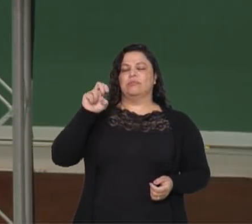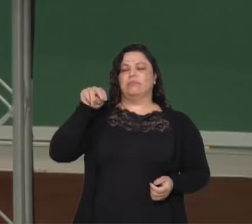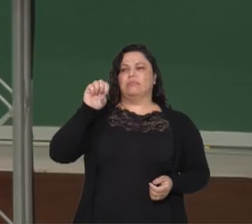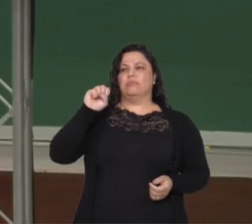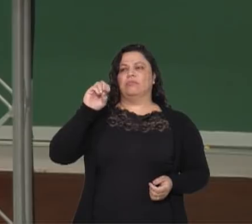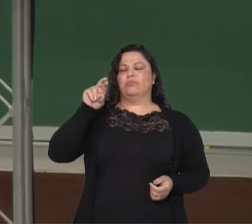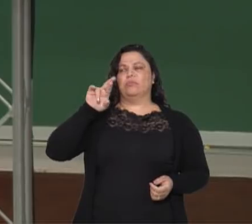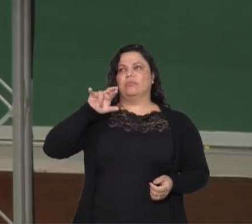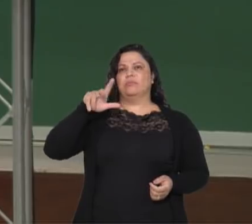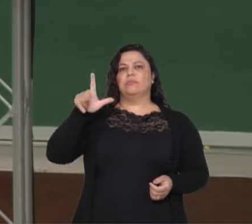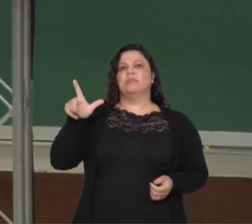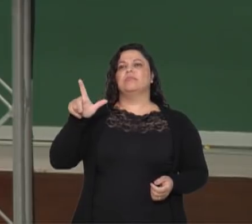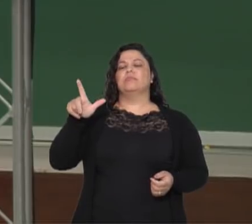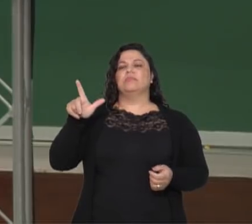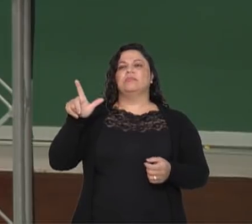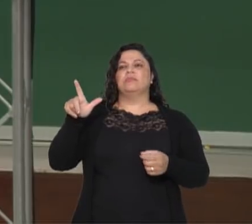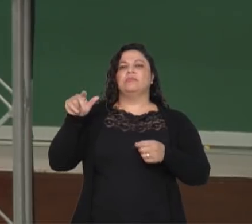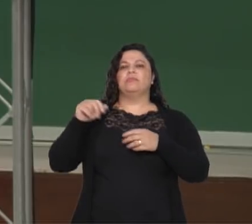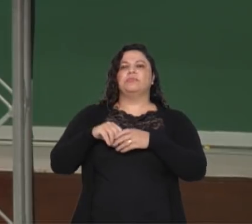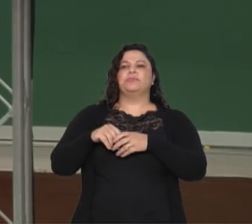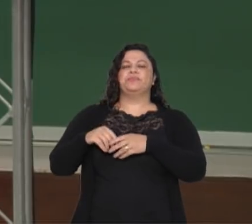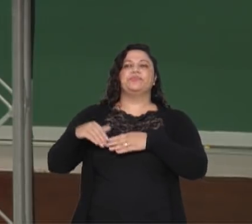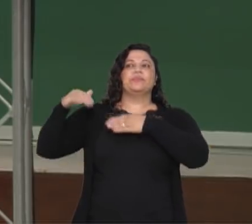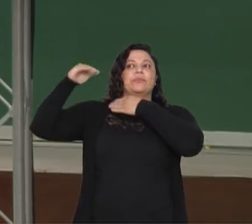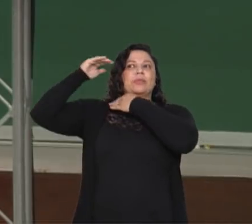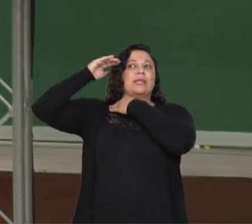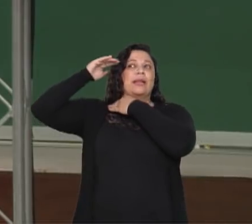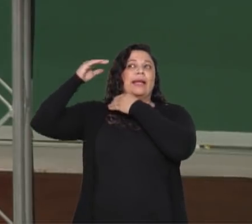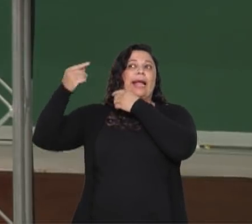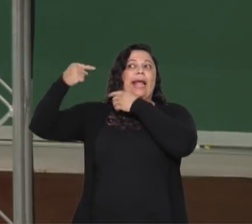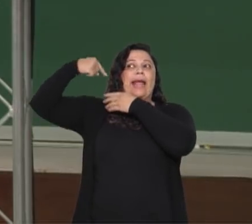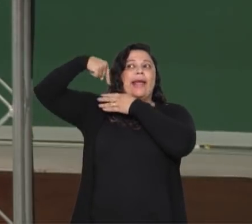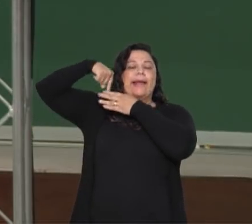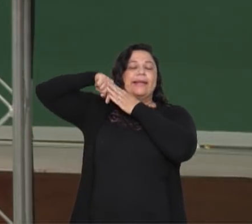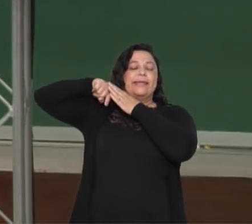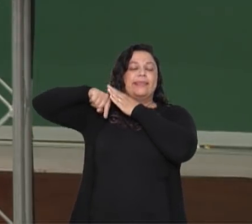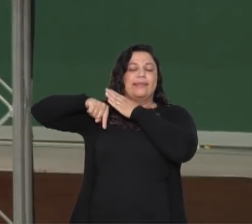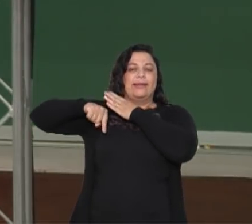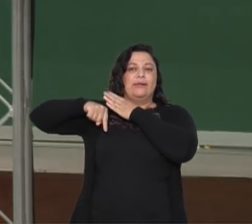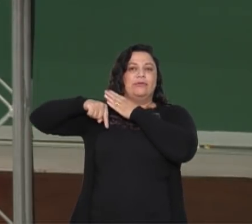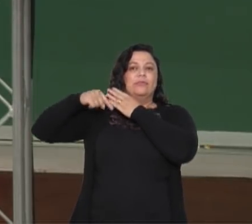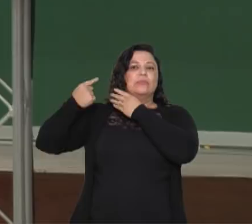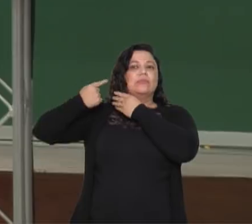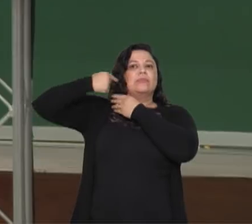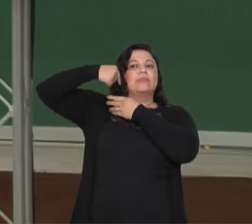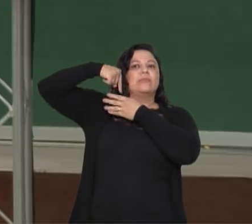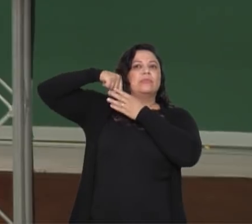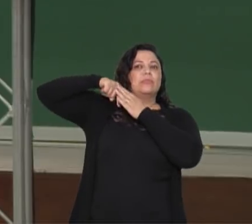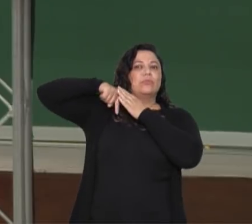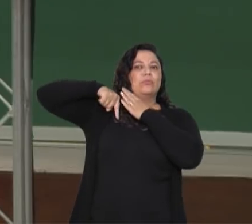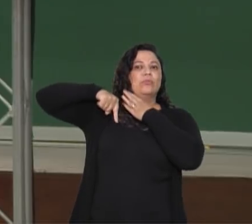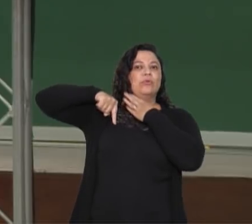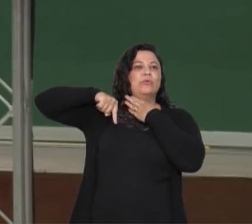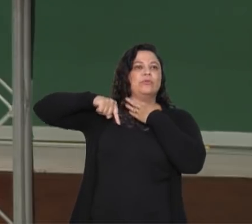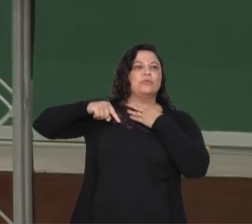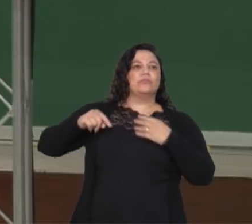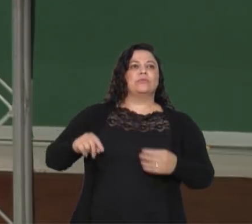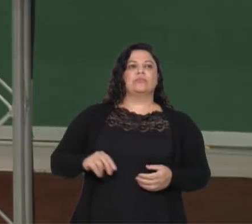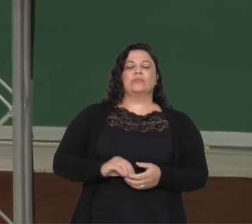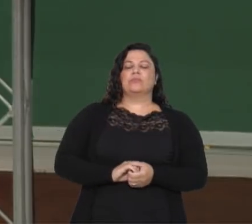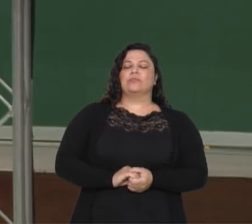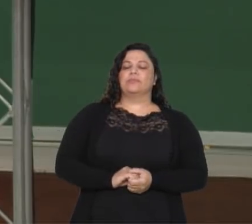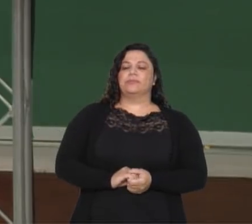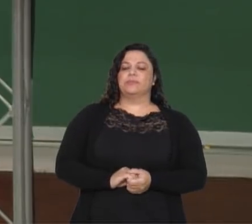ouvido interno. Deixa eu ver aqui. Neurosensorial acontece no ouvido interno, numa parte que se chama